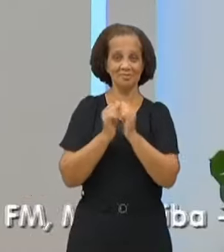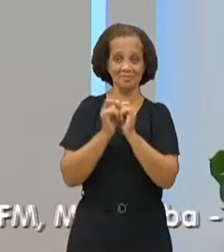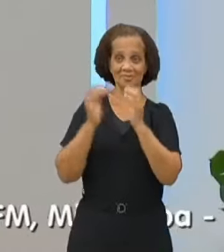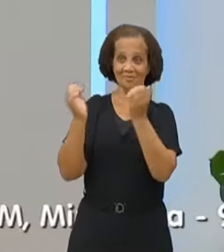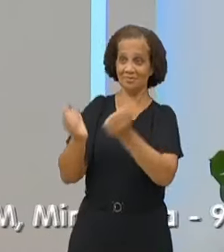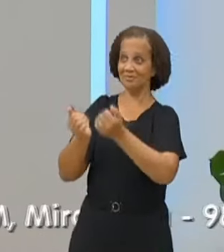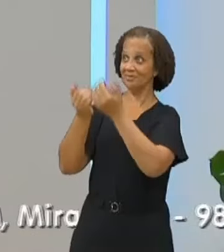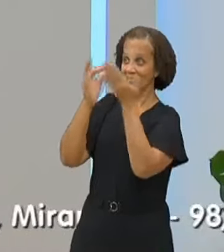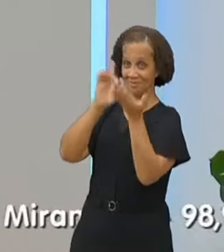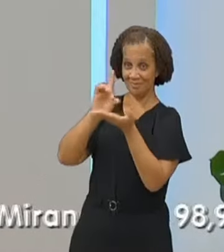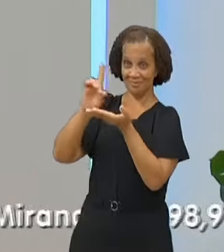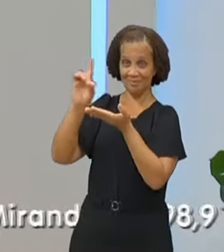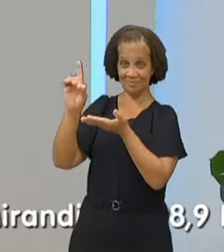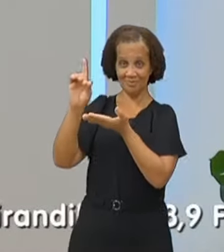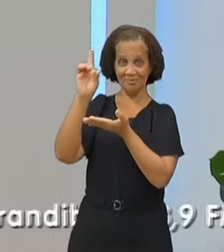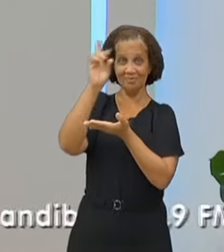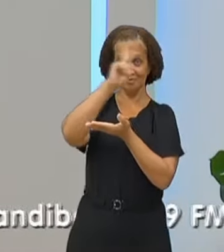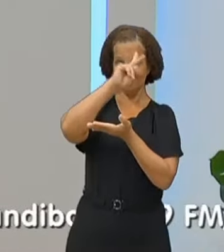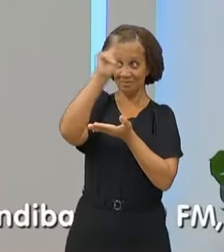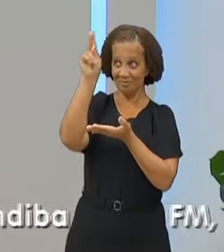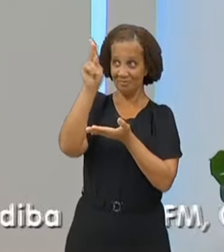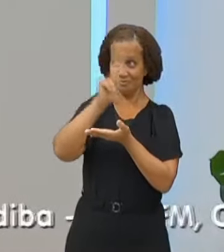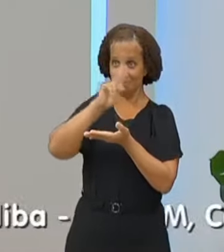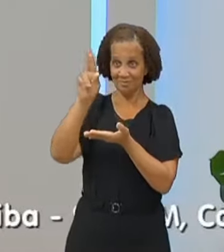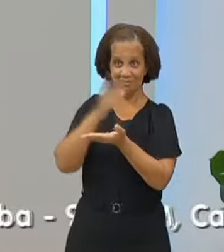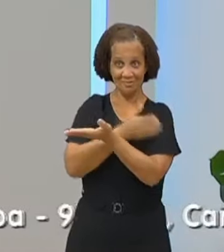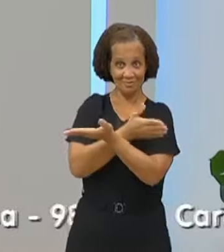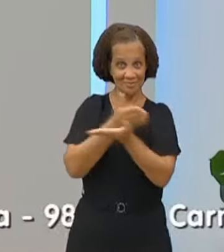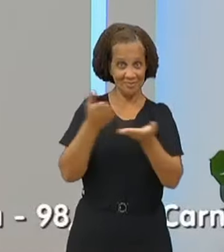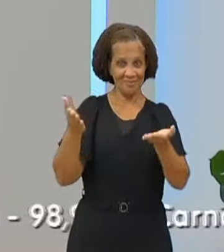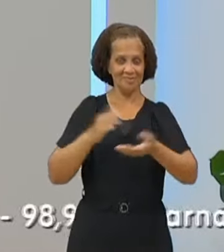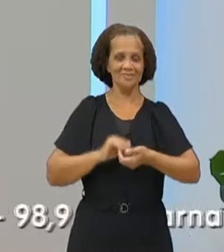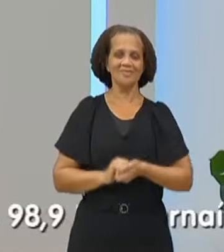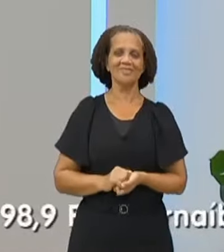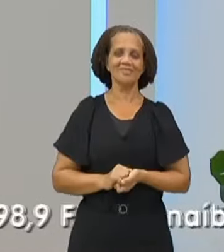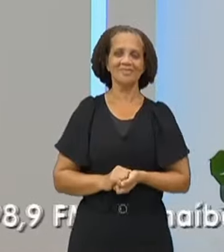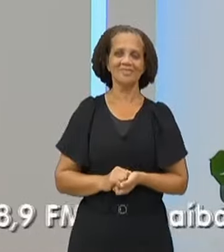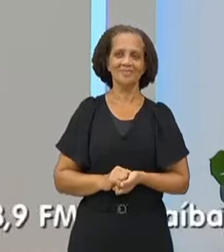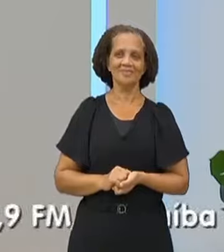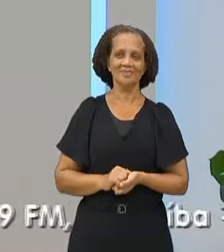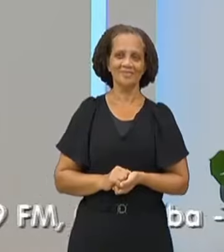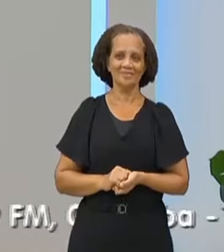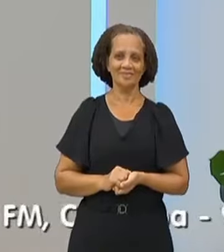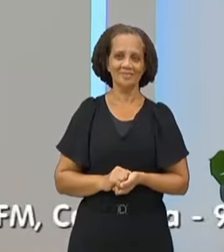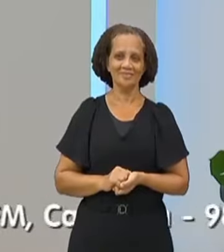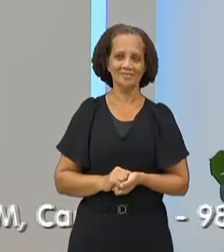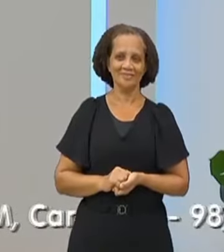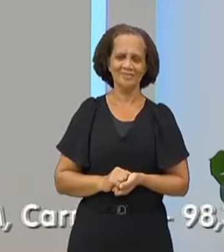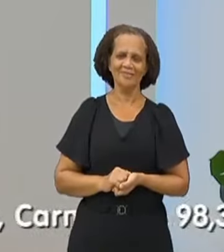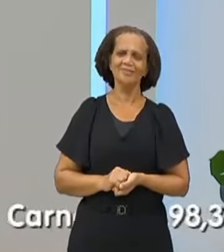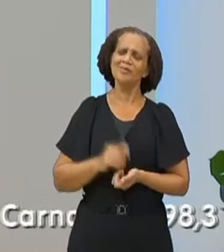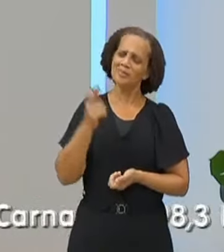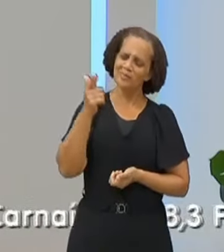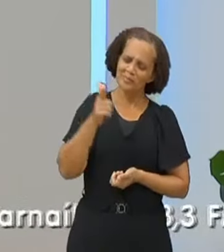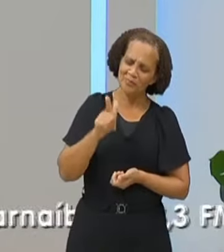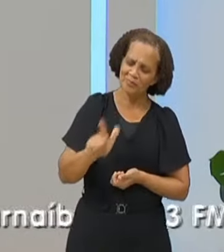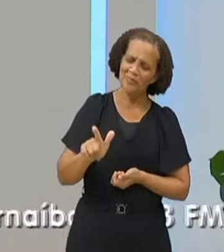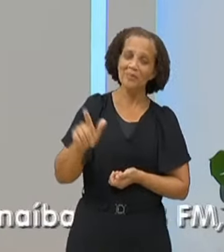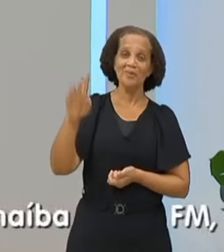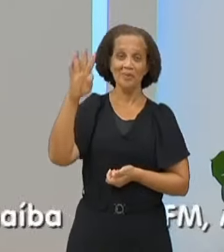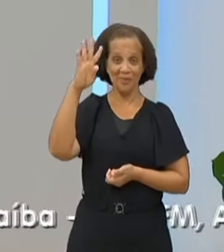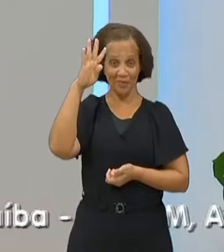Glória a Deus. Saúdo a todos com a paz do Senhor. Amém. Que bom mais uma quarta-feira na presença do